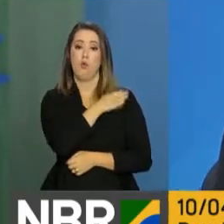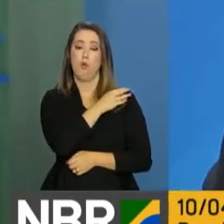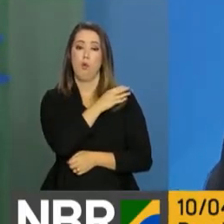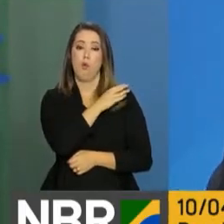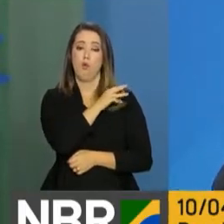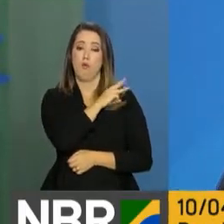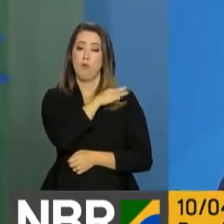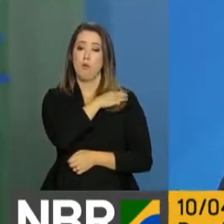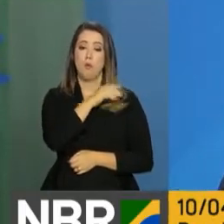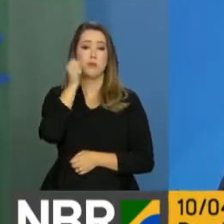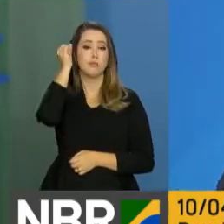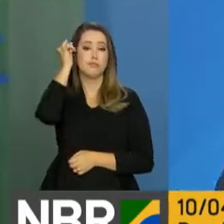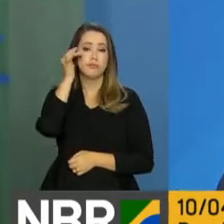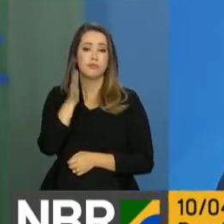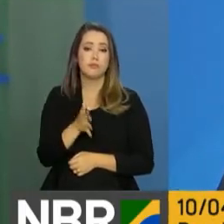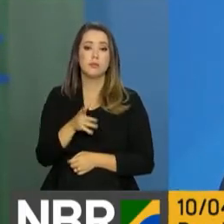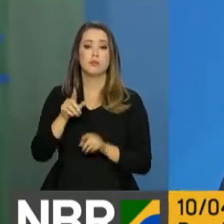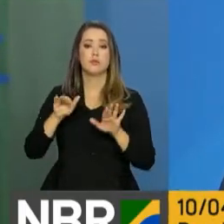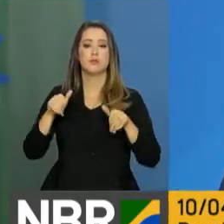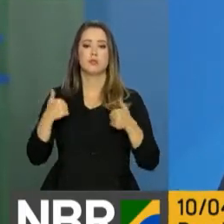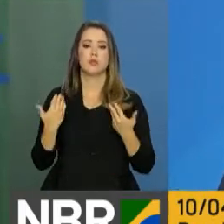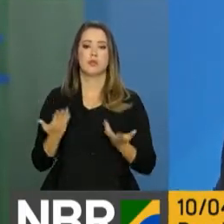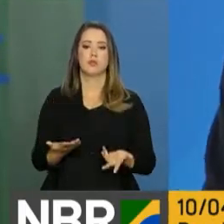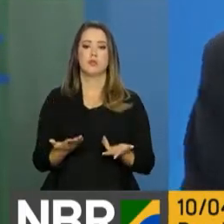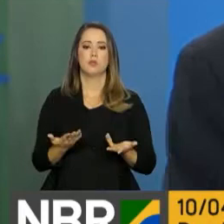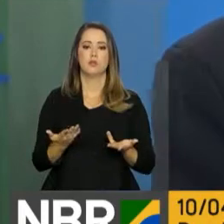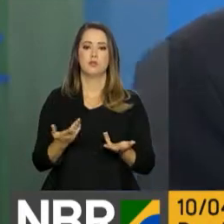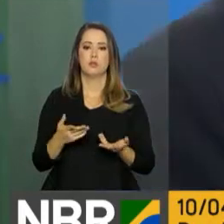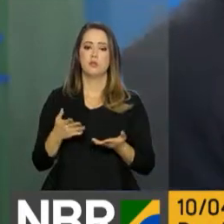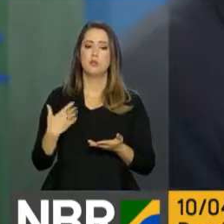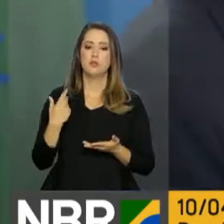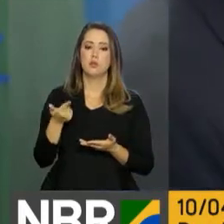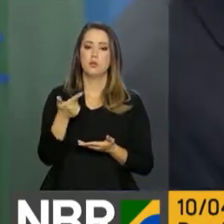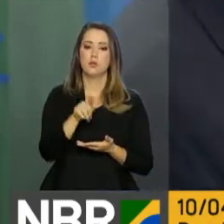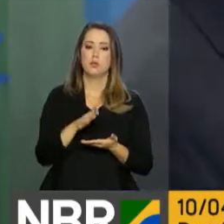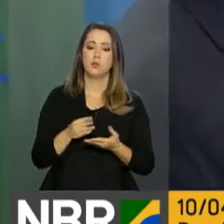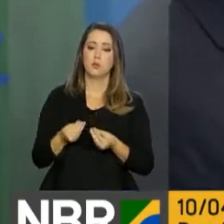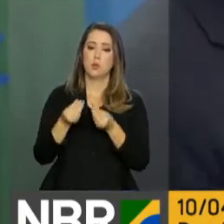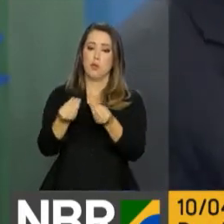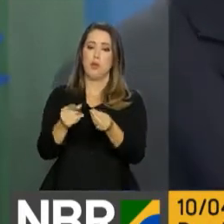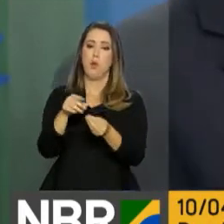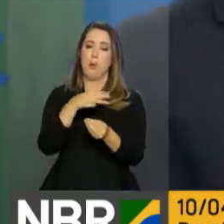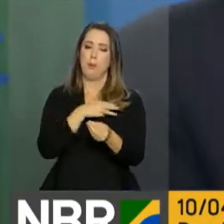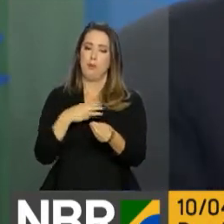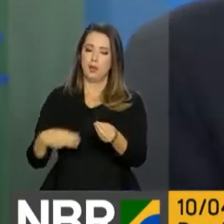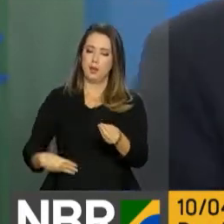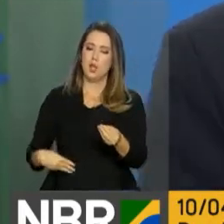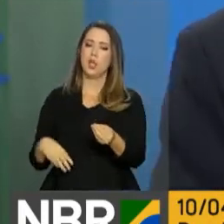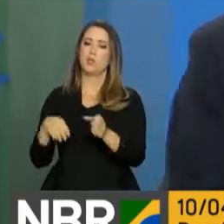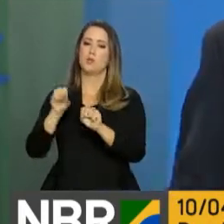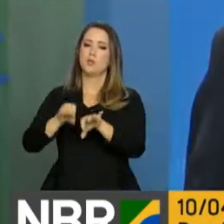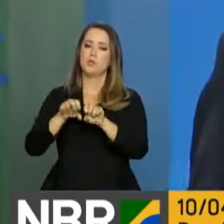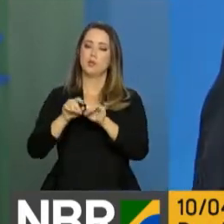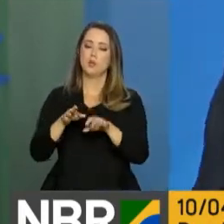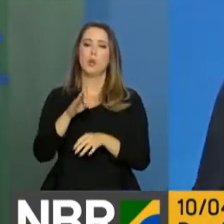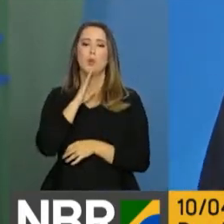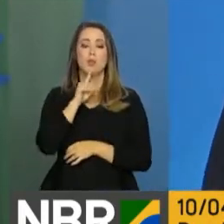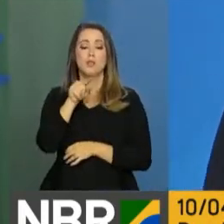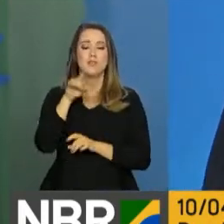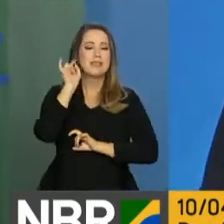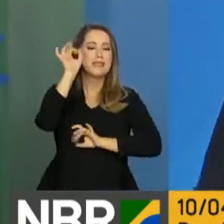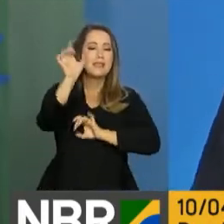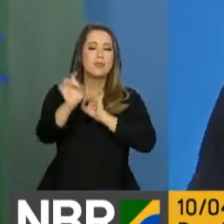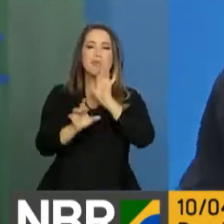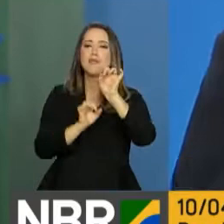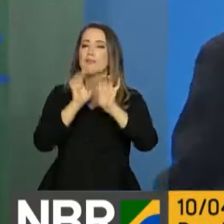tempo integral. Portanto, receba, prezado Mendonça Filho, o reconhecimento